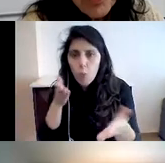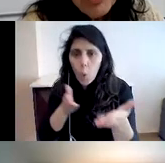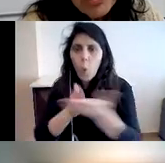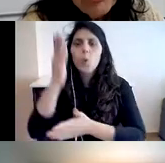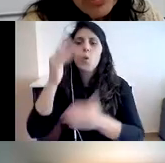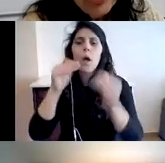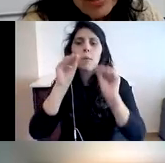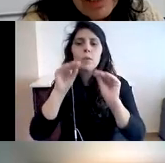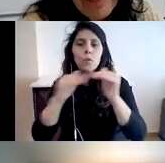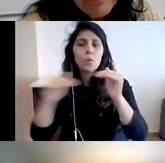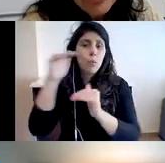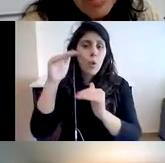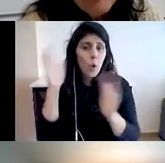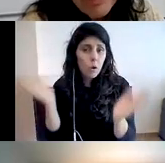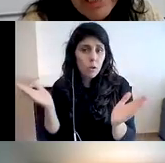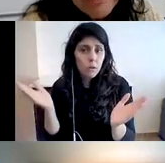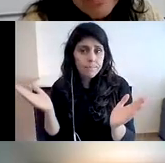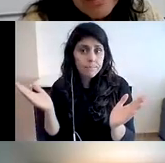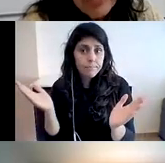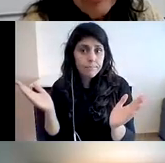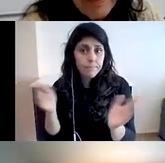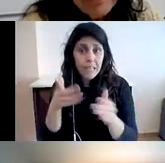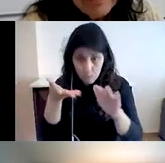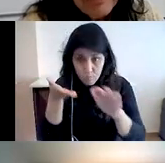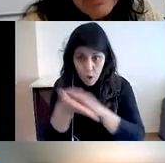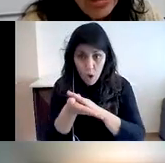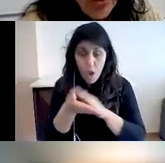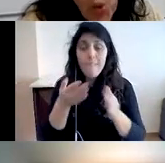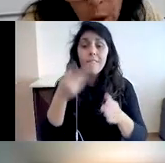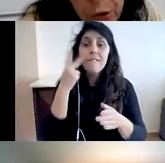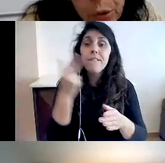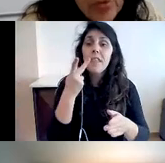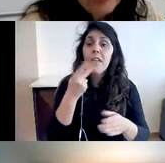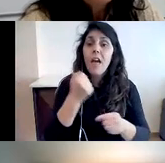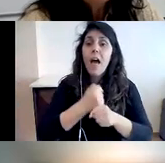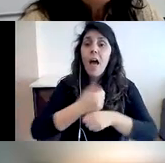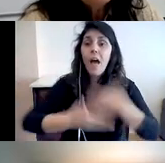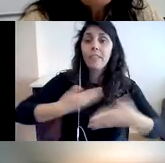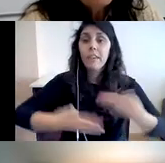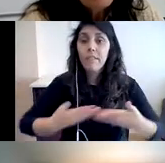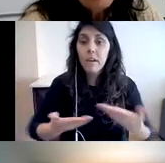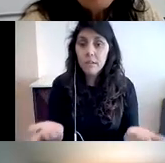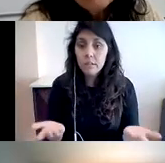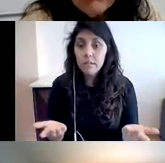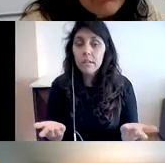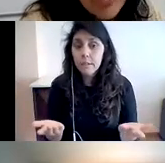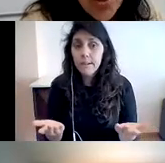vias predominantemente orientadas para a inserção na vida ativa, quando